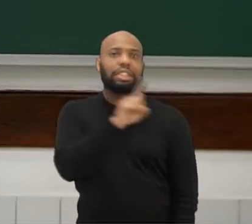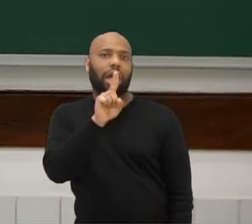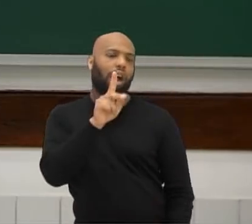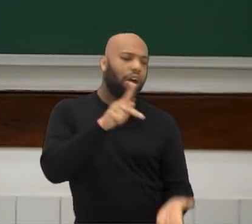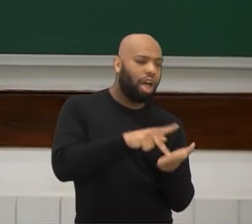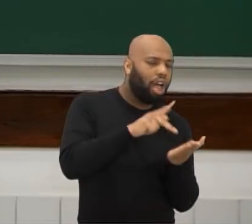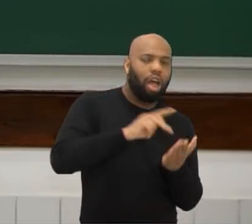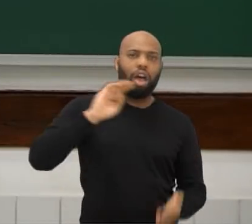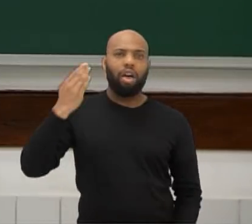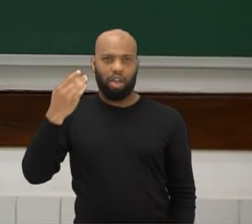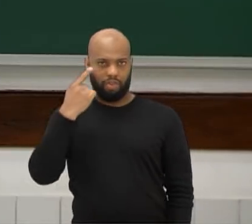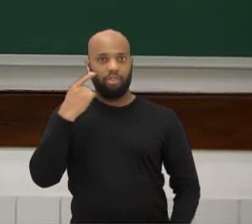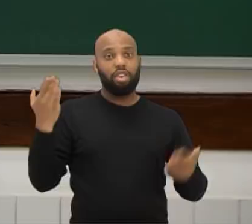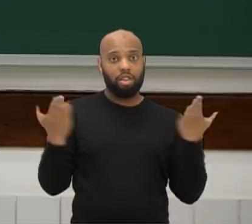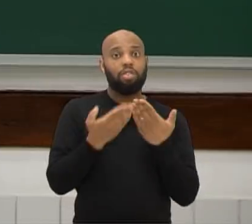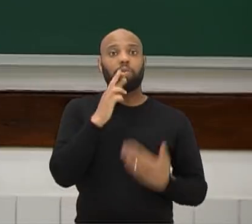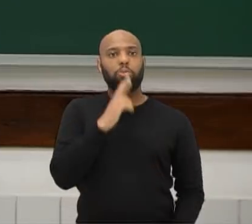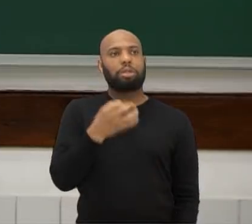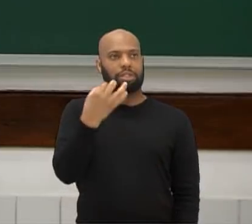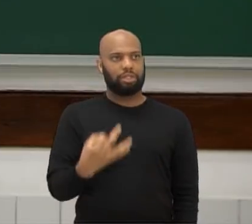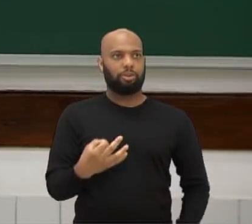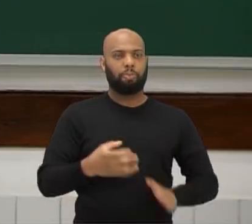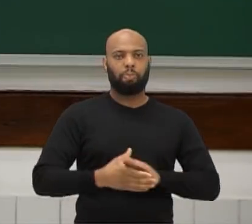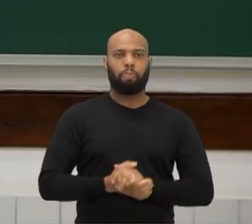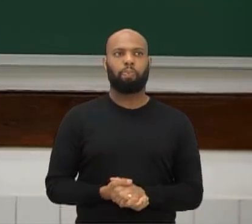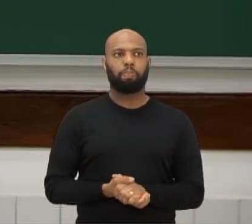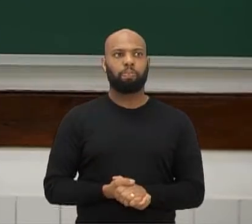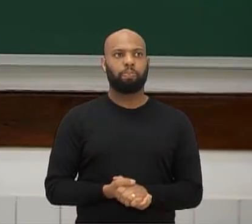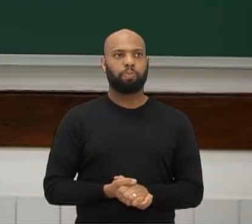ou falso? Vamos confirmar aqui?